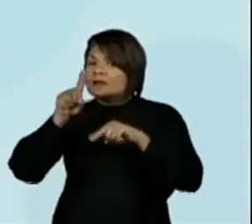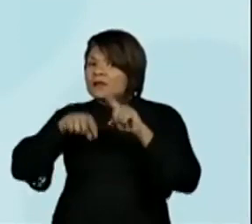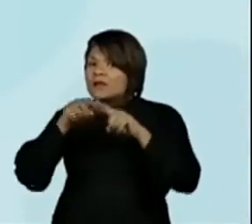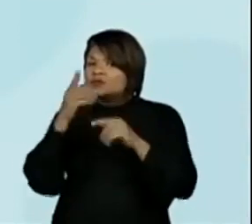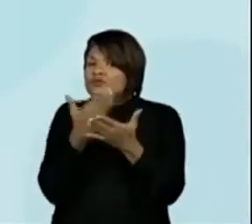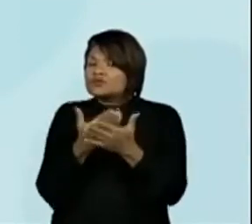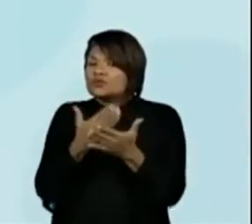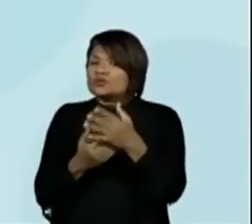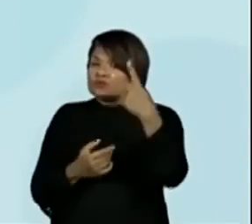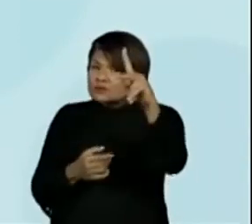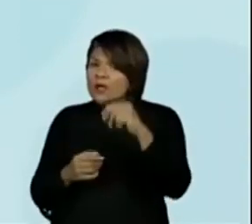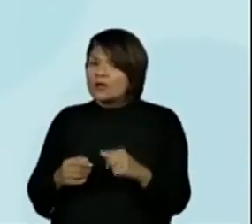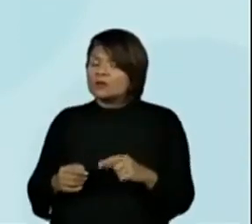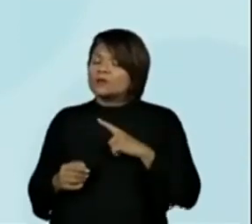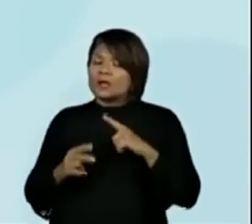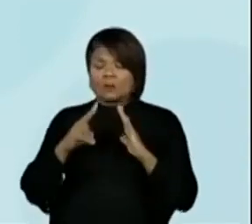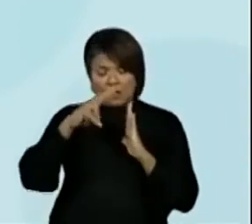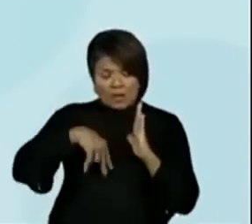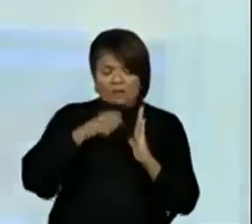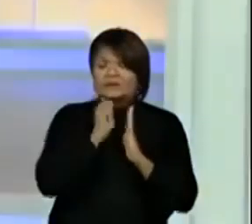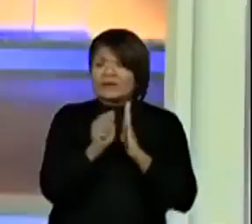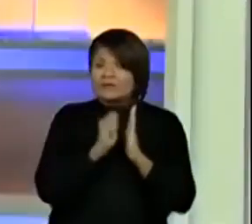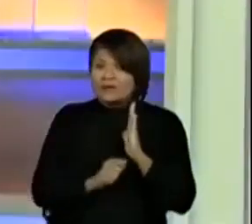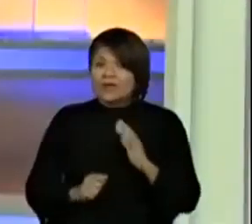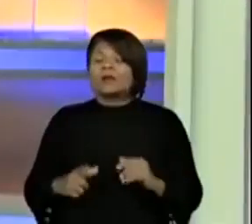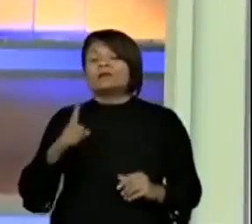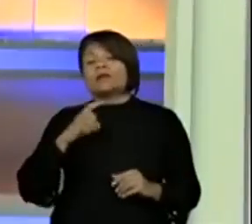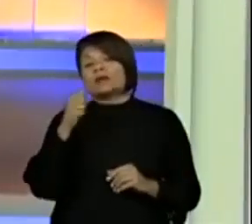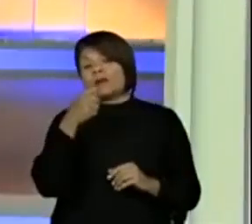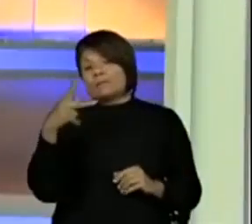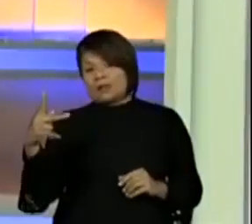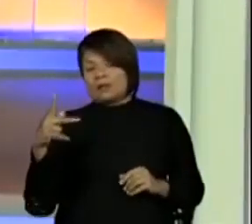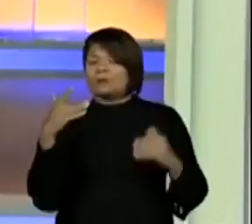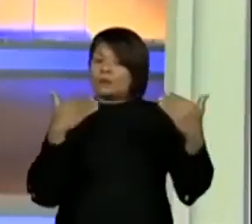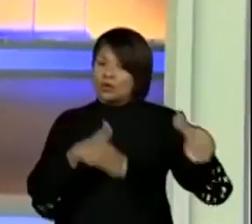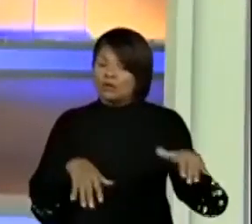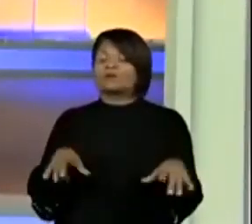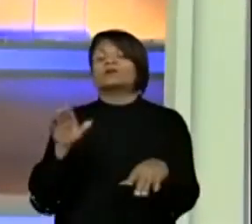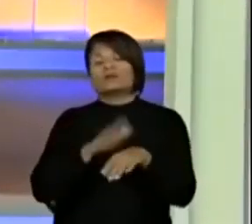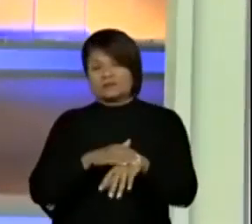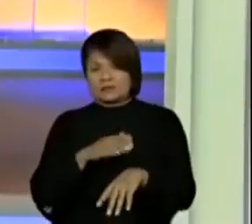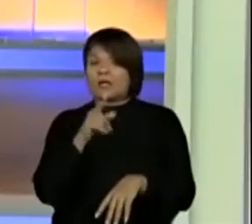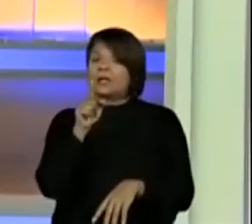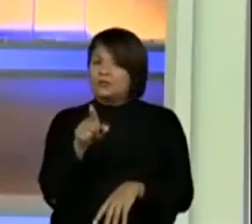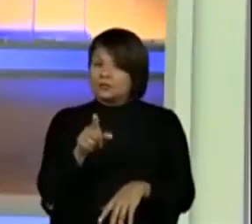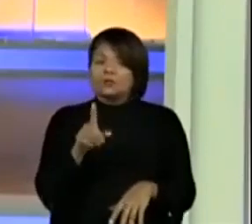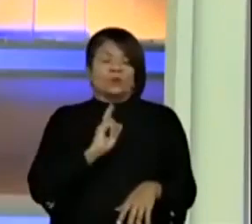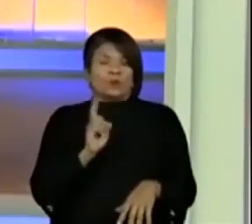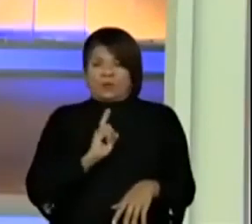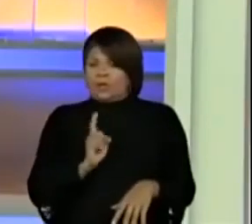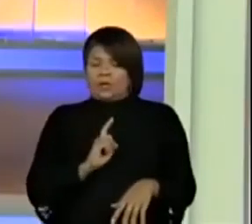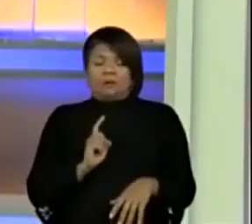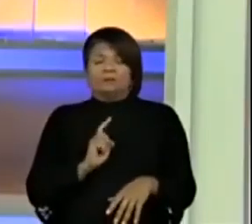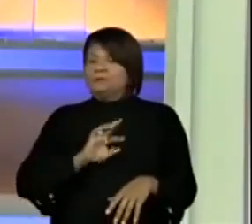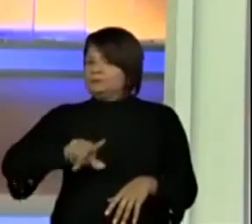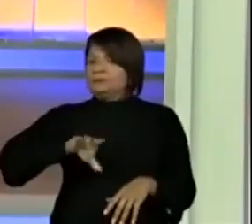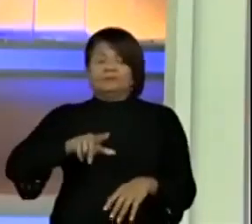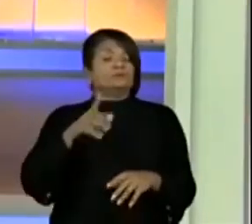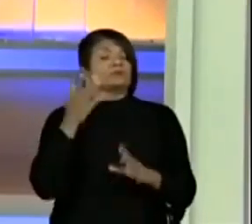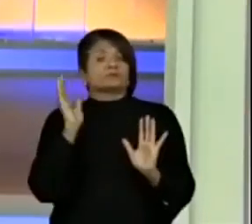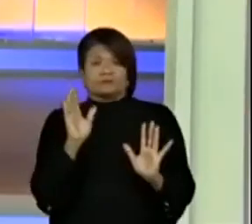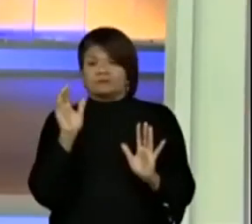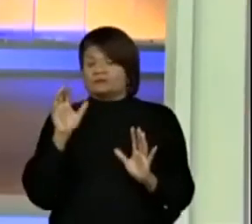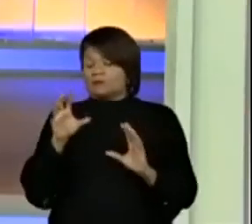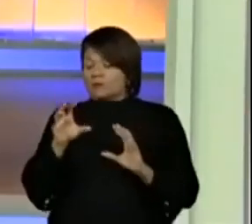né? Ler e escrever, vocês estão com o AP que vocês estão fazendo, inclusive, então não é para vocês ficarem mexendo muito na AP nesse